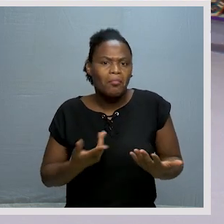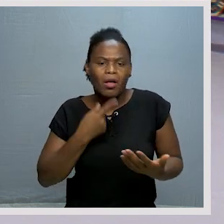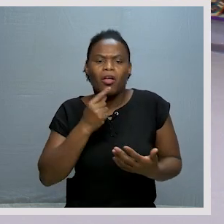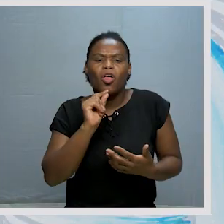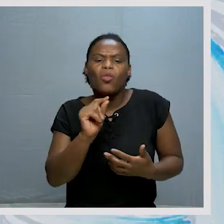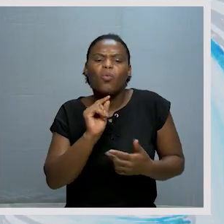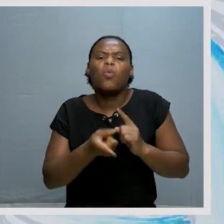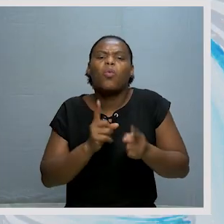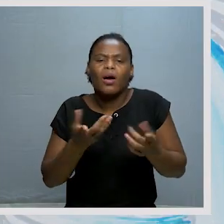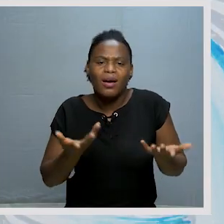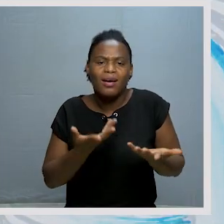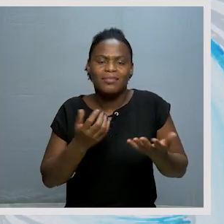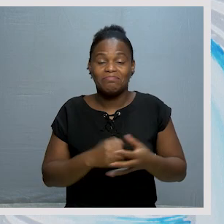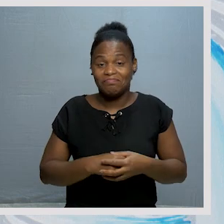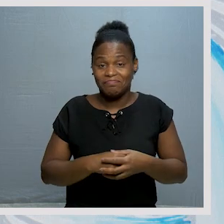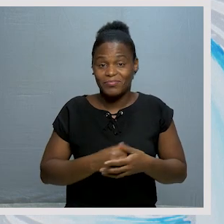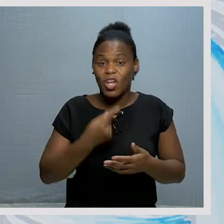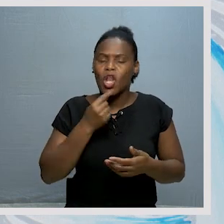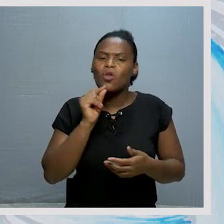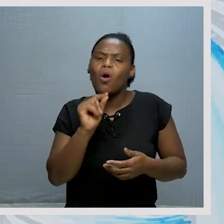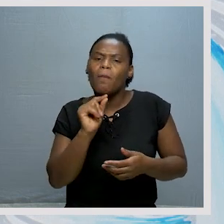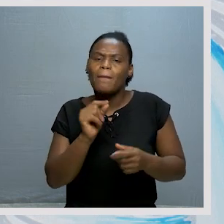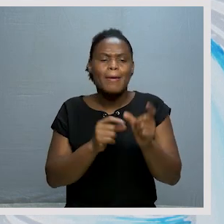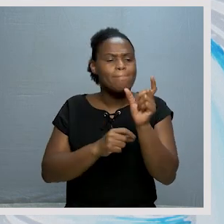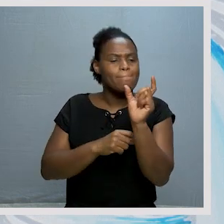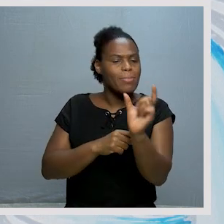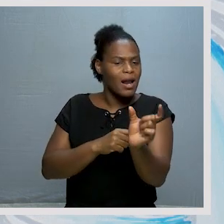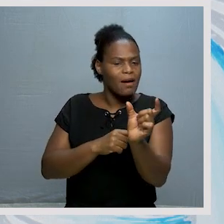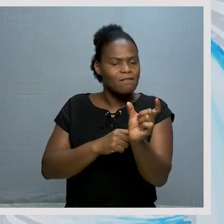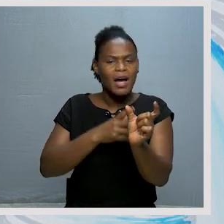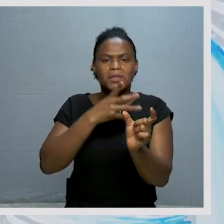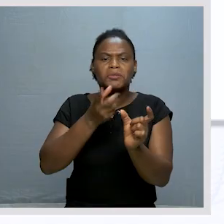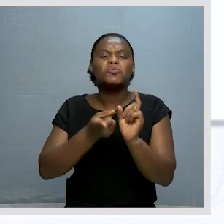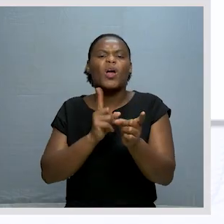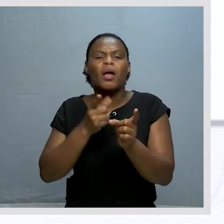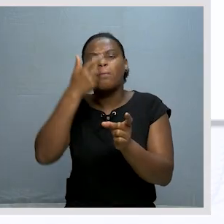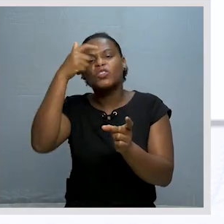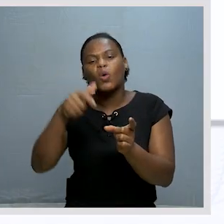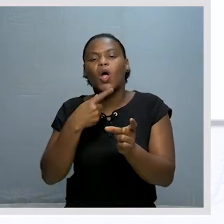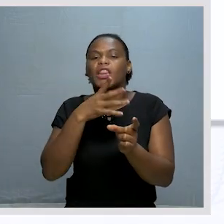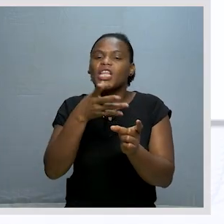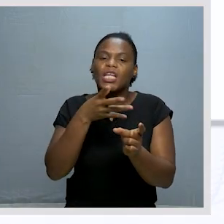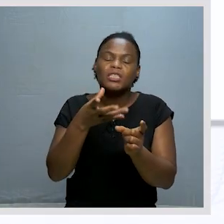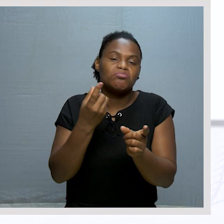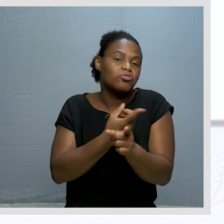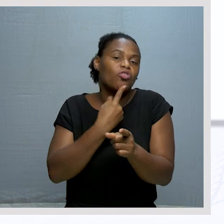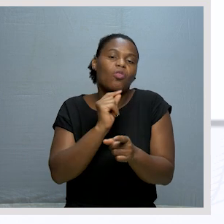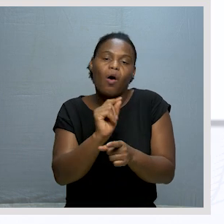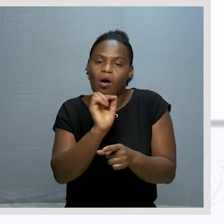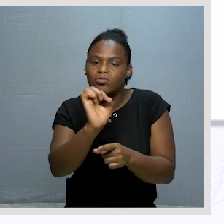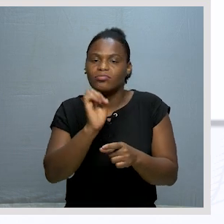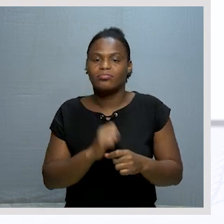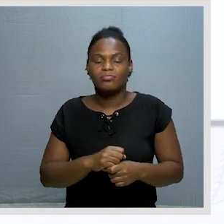nomes? São palavras que nomeiam o quê? Pessoas,